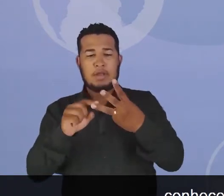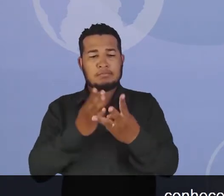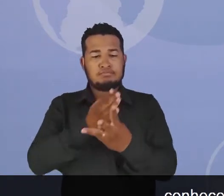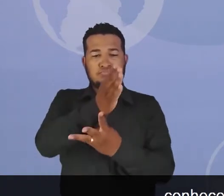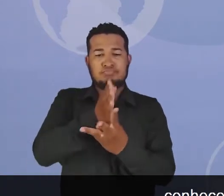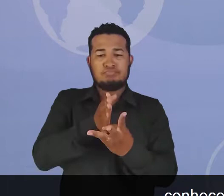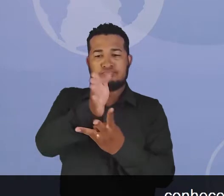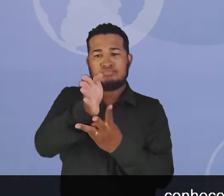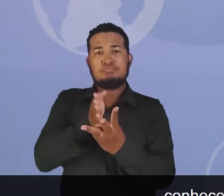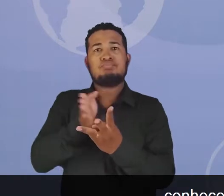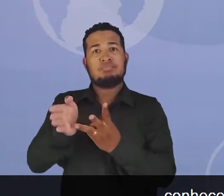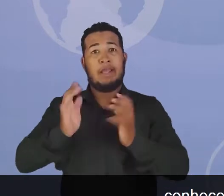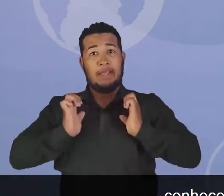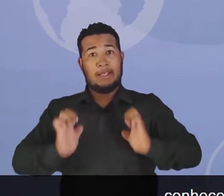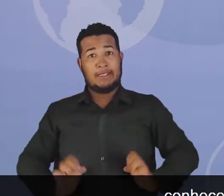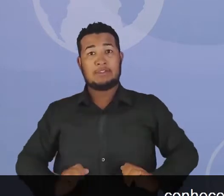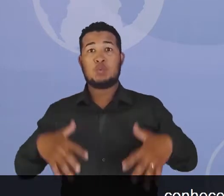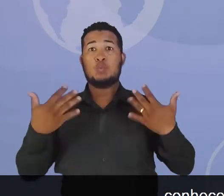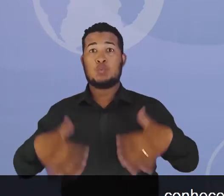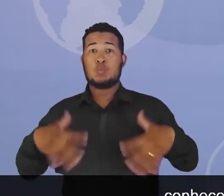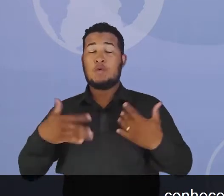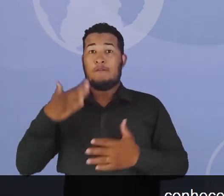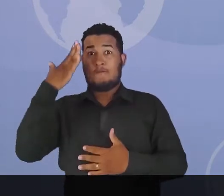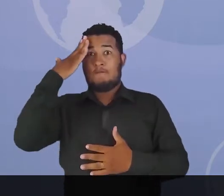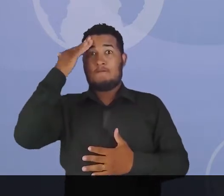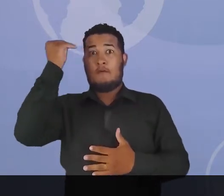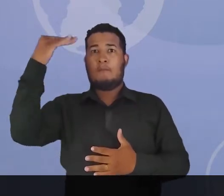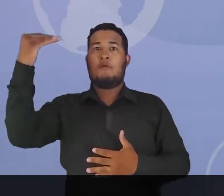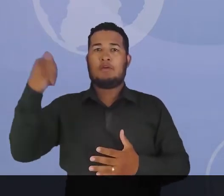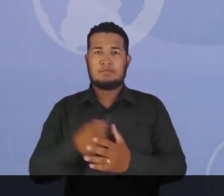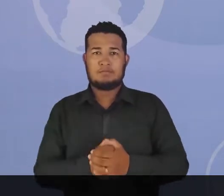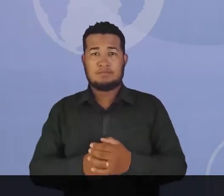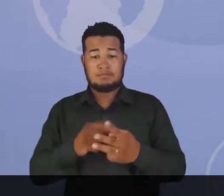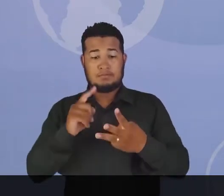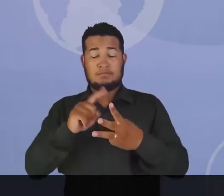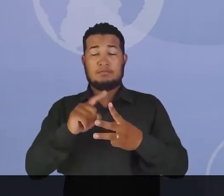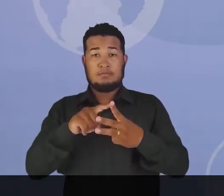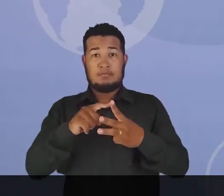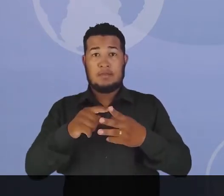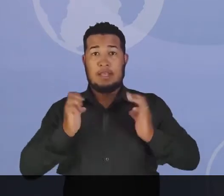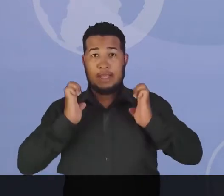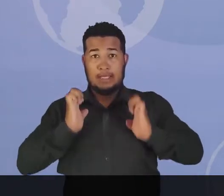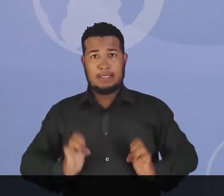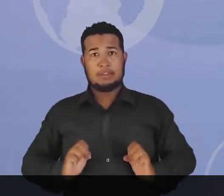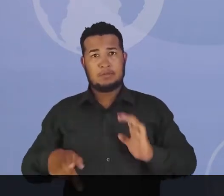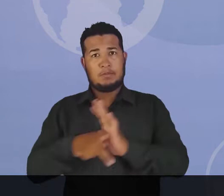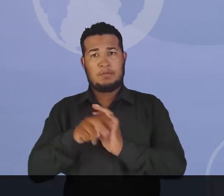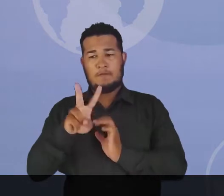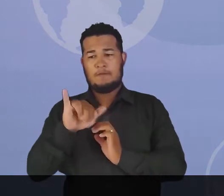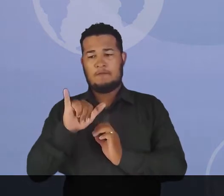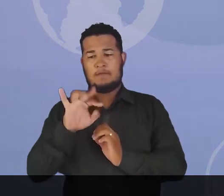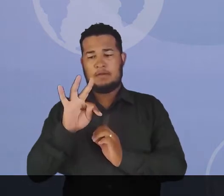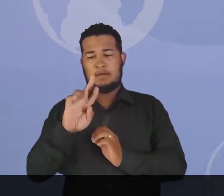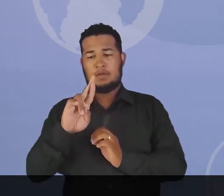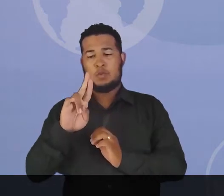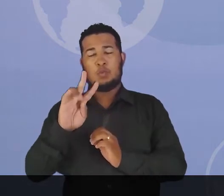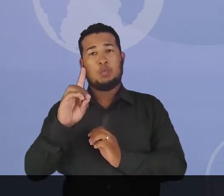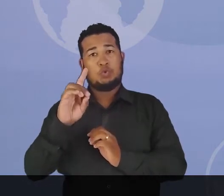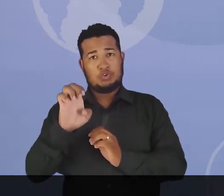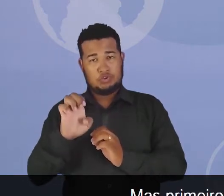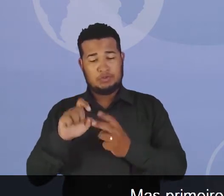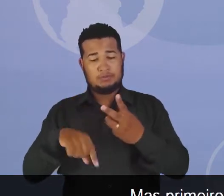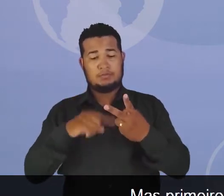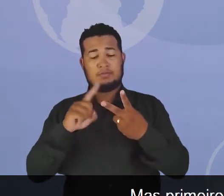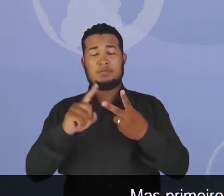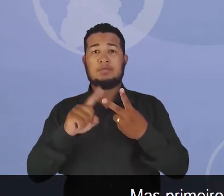muito famosas na história da filosofia. Ética da virtude, o utilitarismo e a